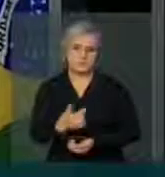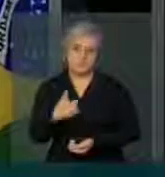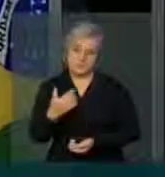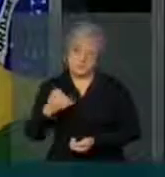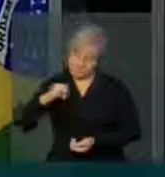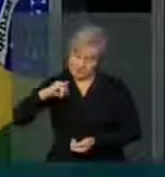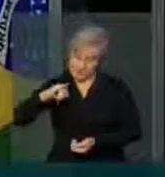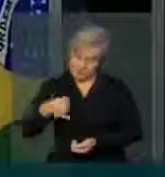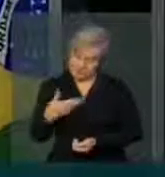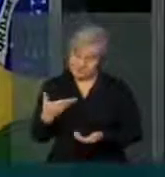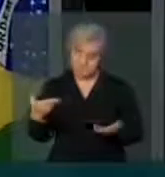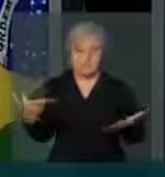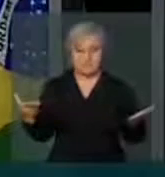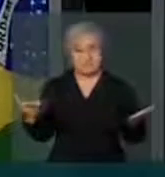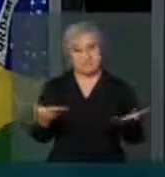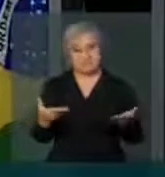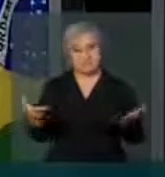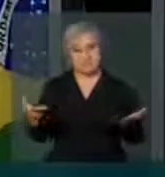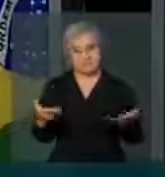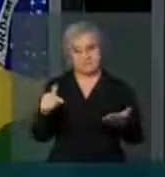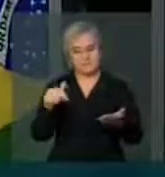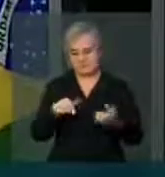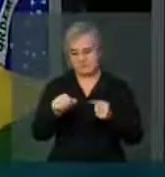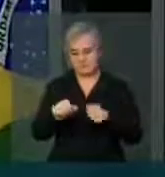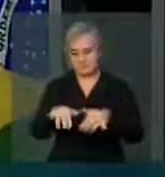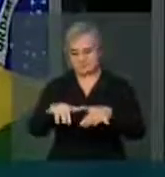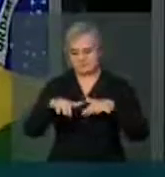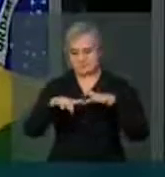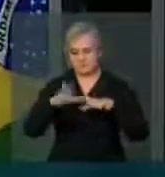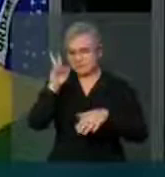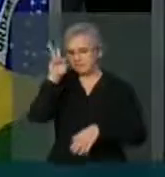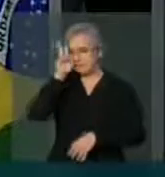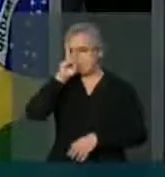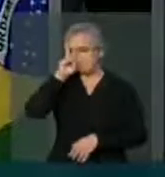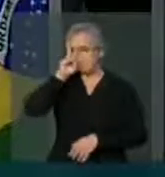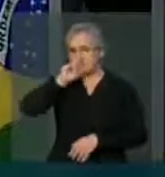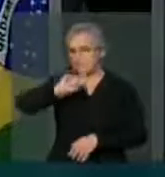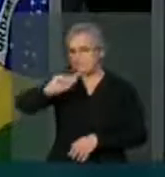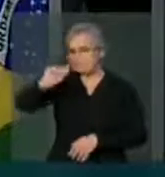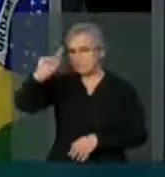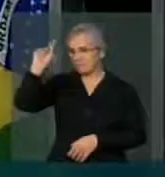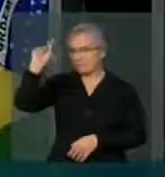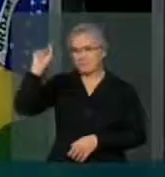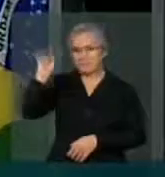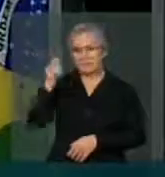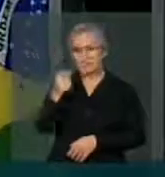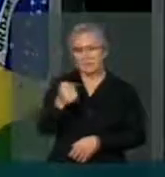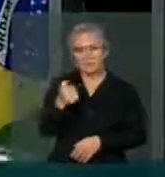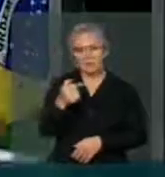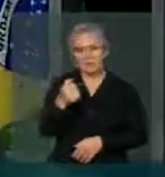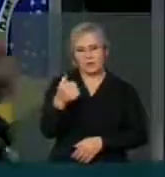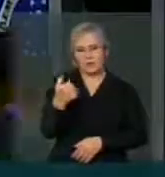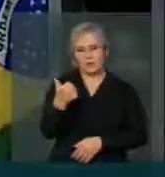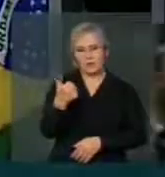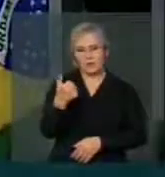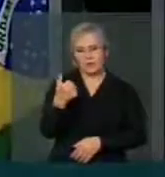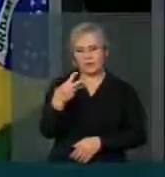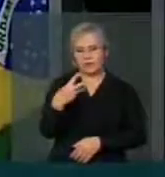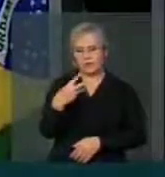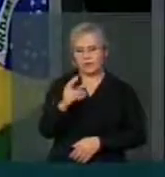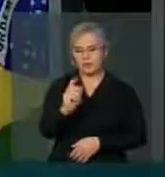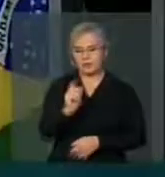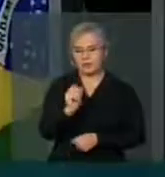essa oportunidade neste plenário para relembrar esses quase 13 anos de administração do